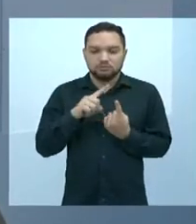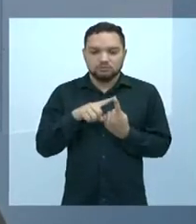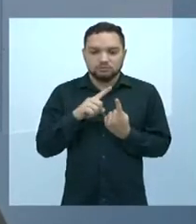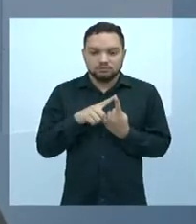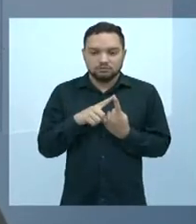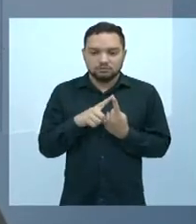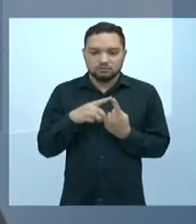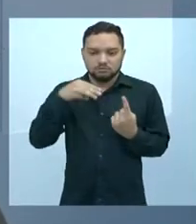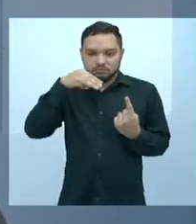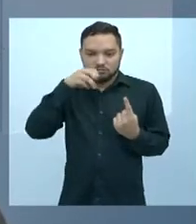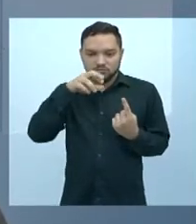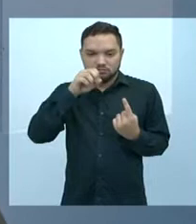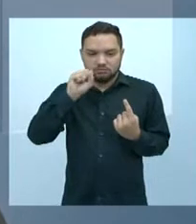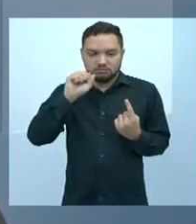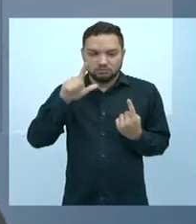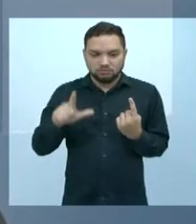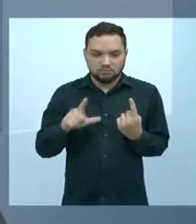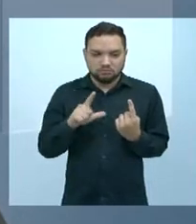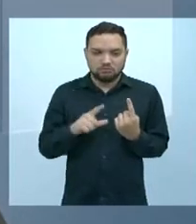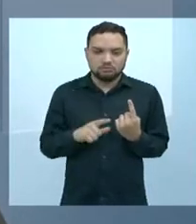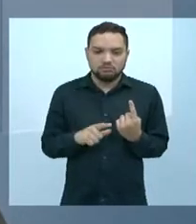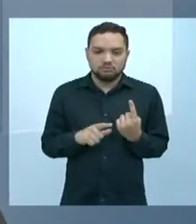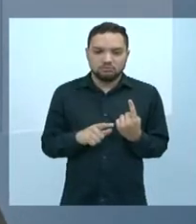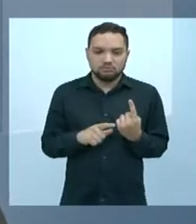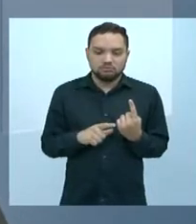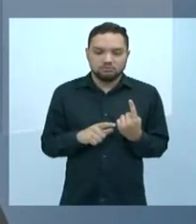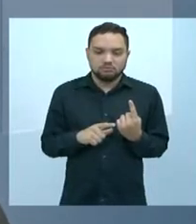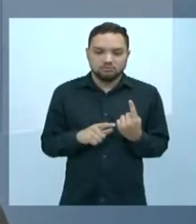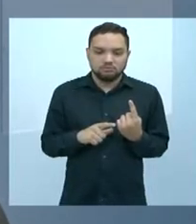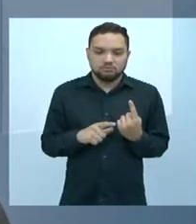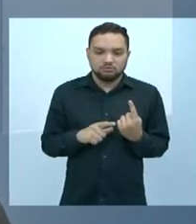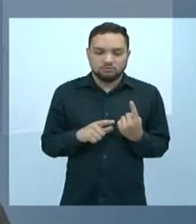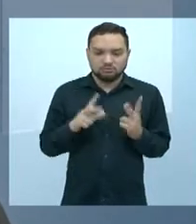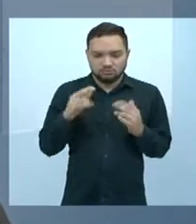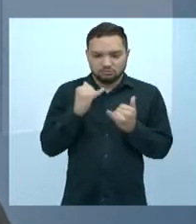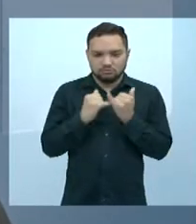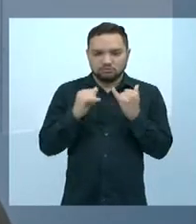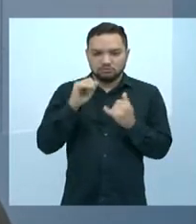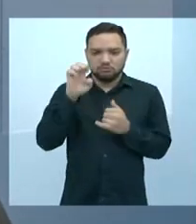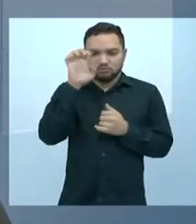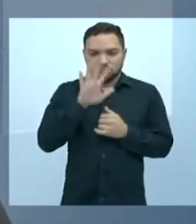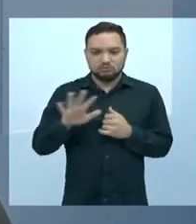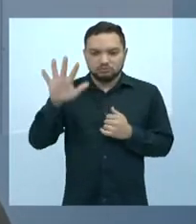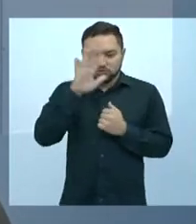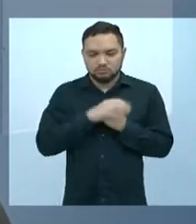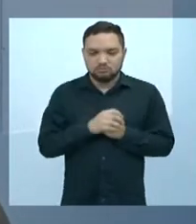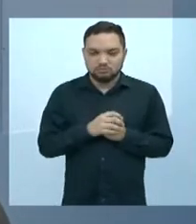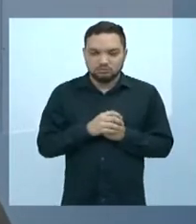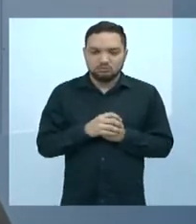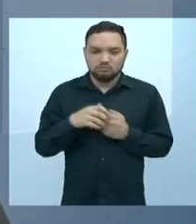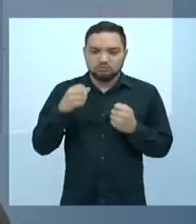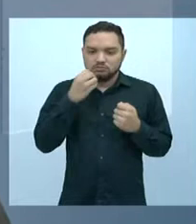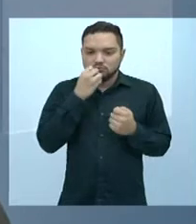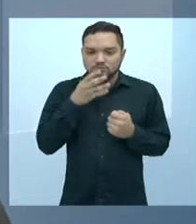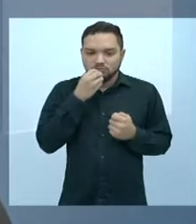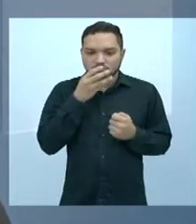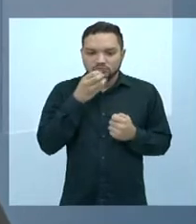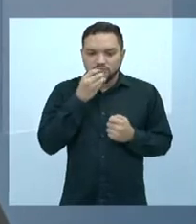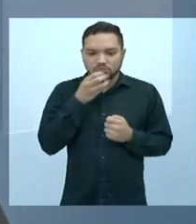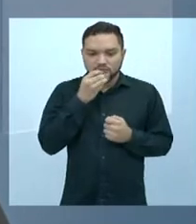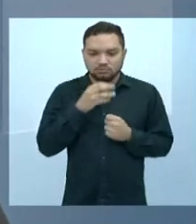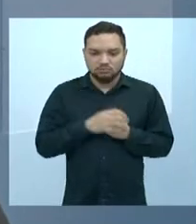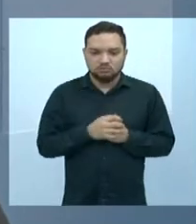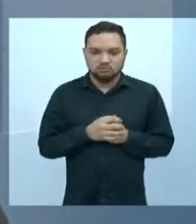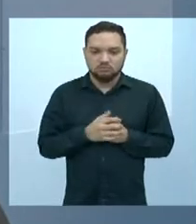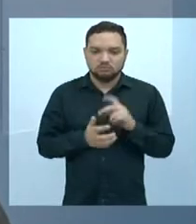questão do Mercosul e a Comunidade Europeia, que aí é um mérito que a gente tem que passar aqui e dizer também que foi da figura